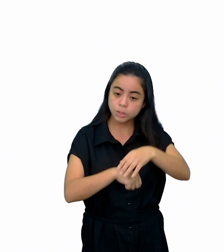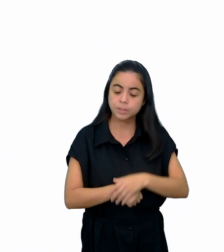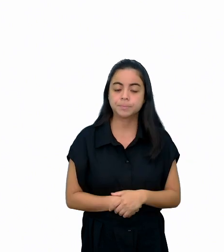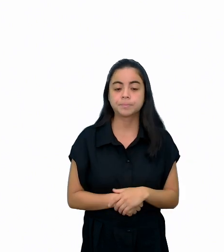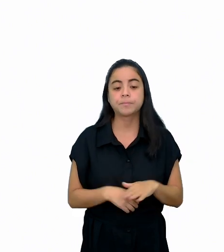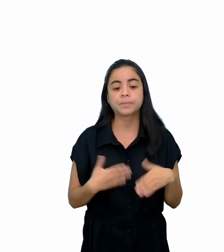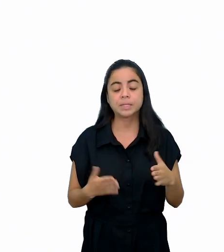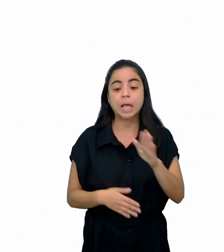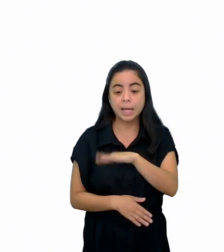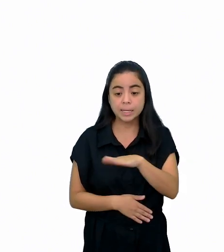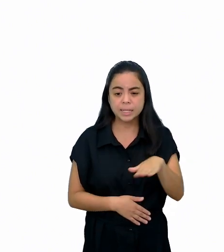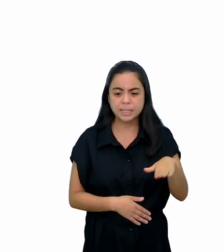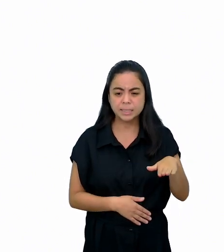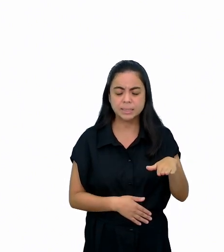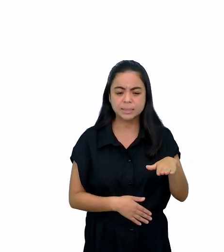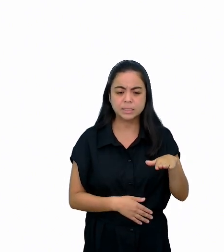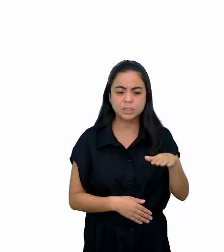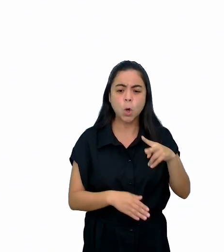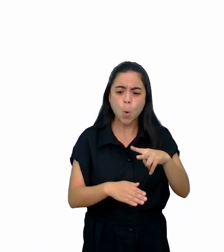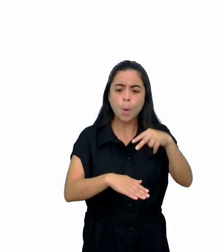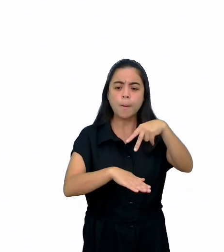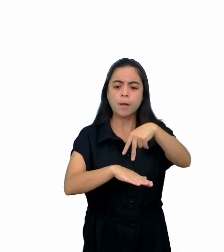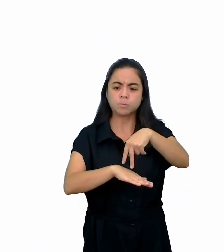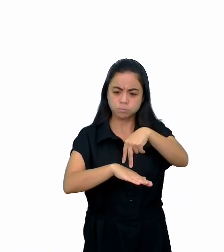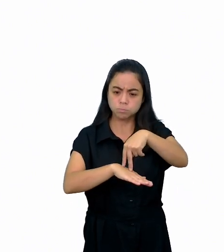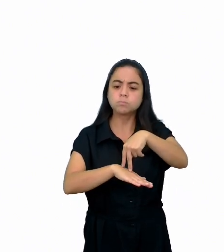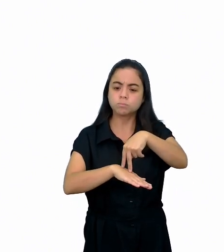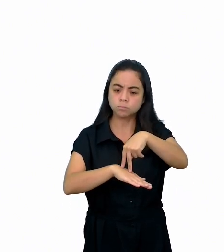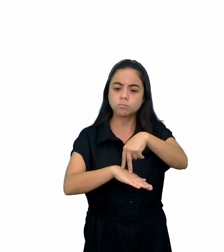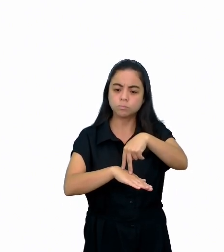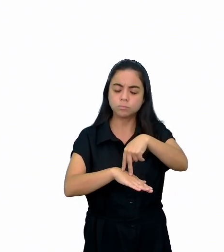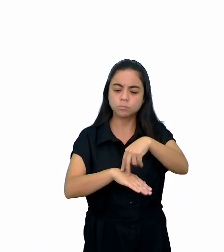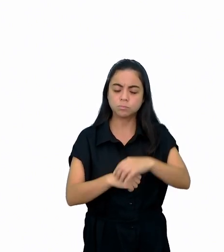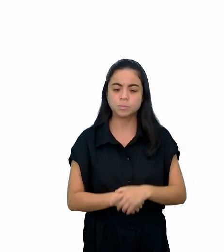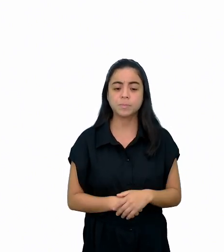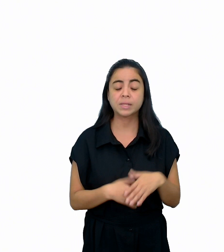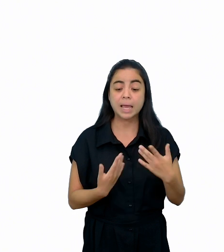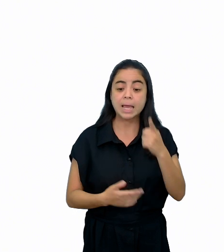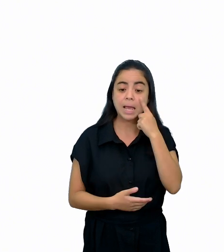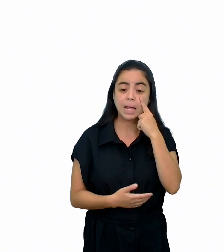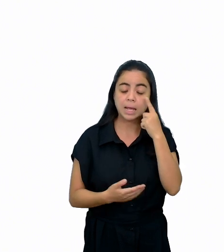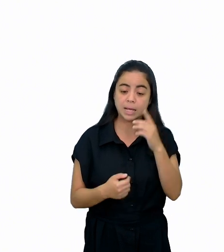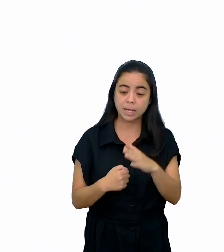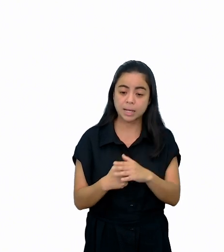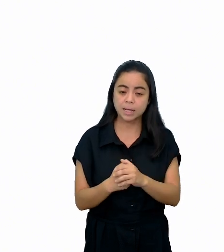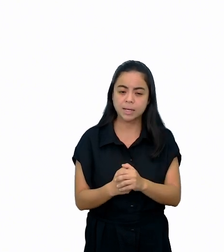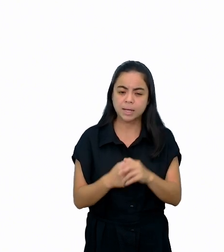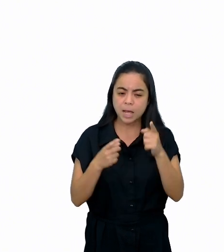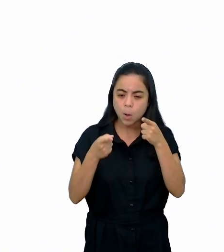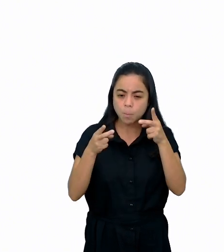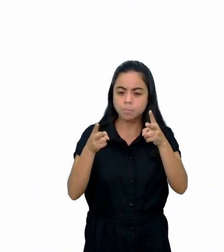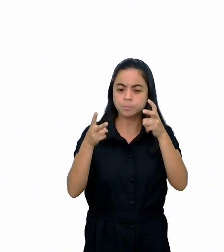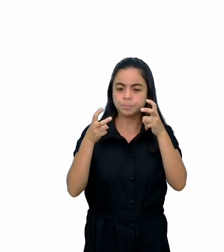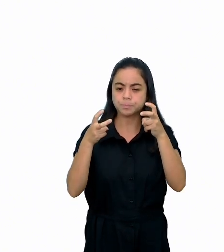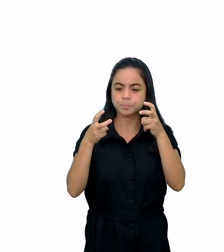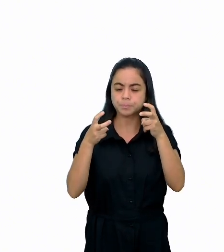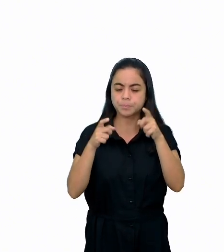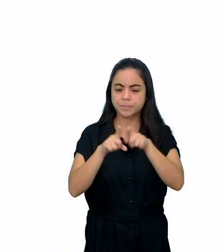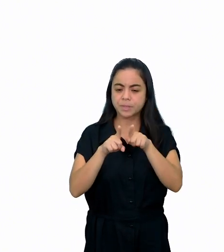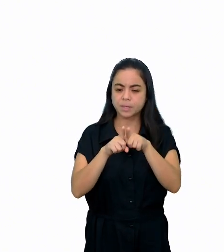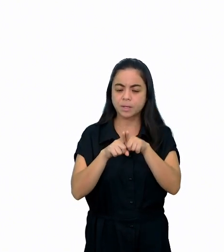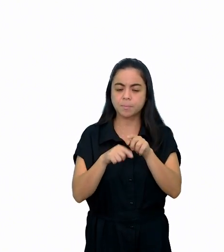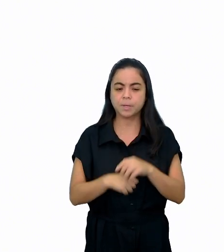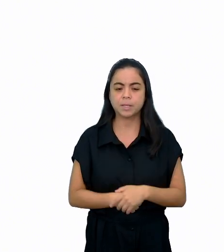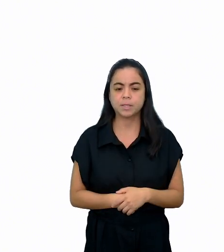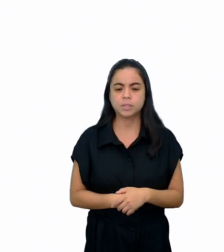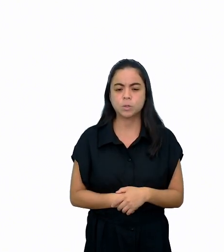que as crianças sejam protagonistas das discussões, né? A gente quer chamar atenção aqui para um